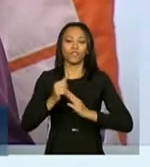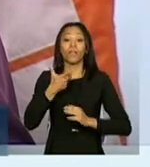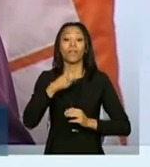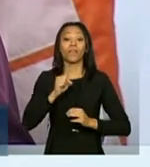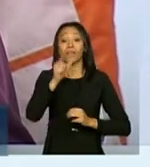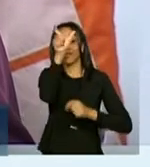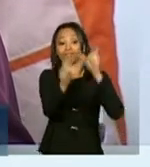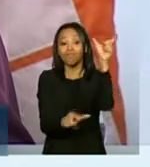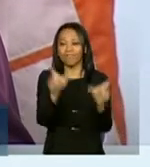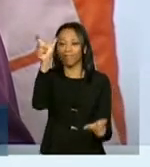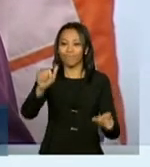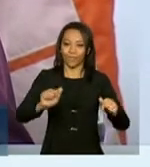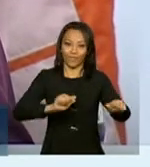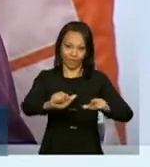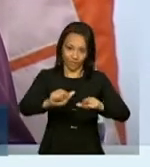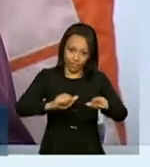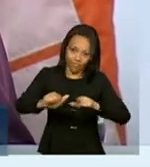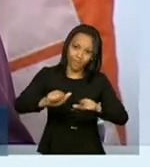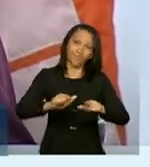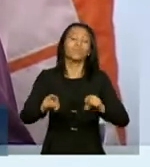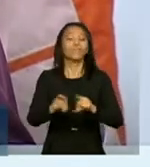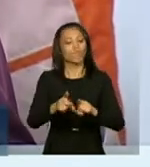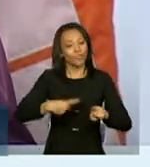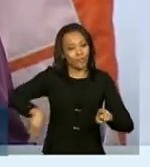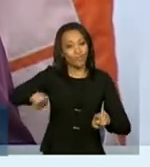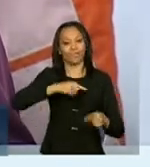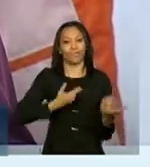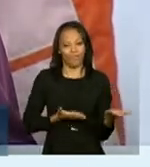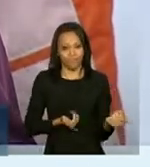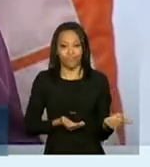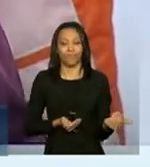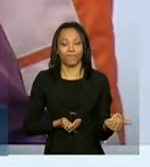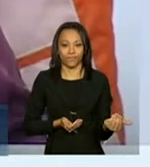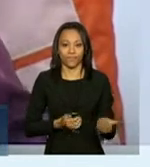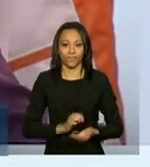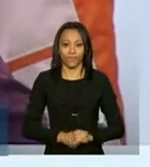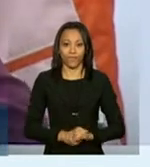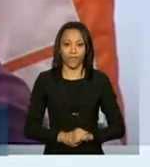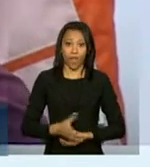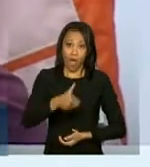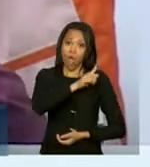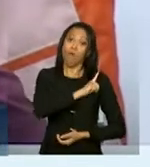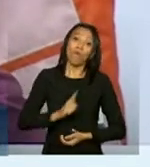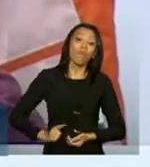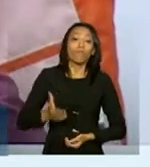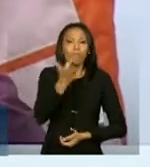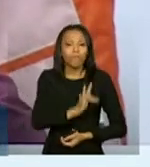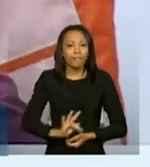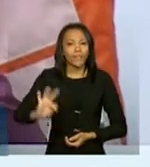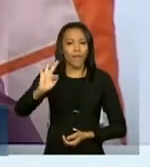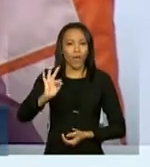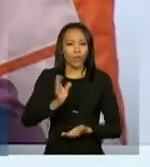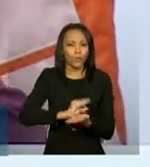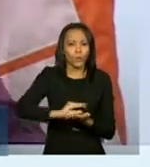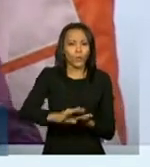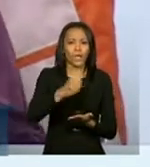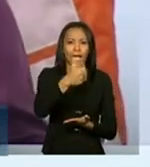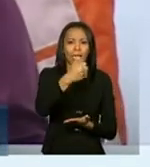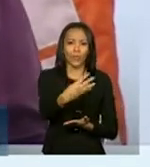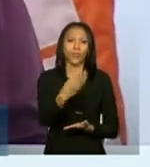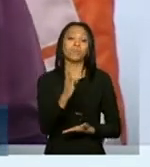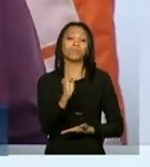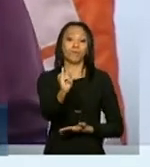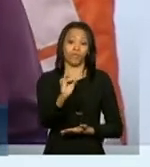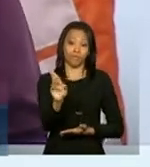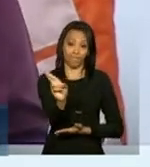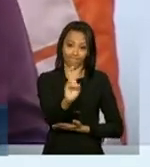nossos trabalhadores e a nossa juventude. O governo federal está investindo 14 bilhões de